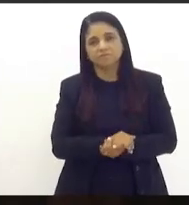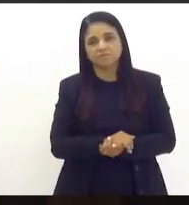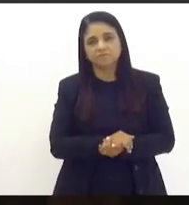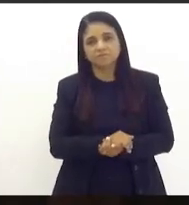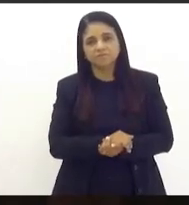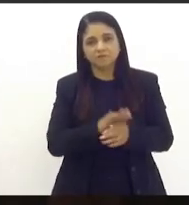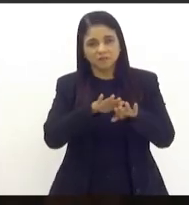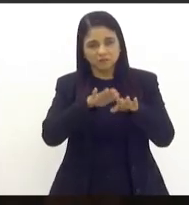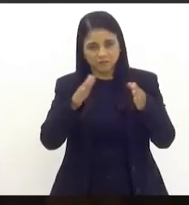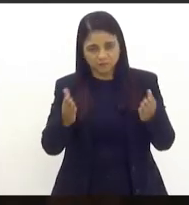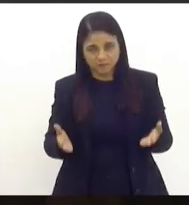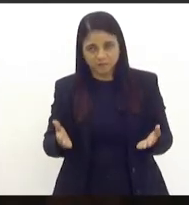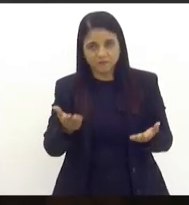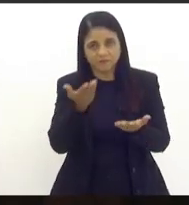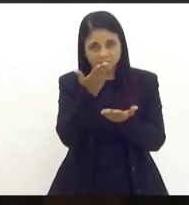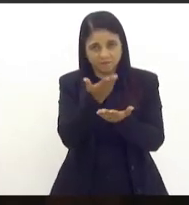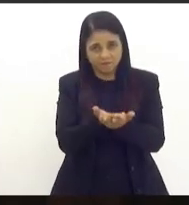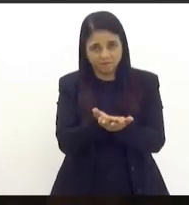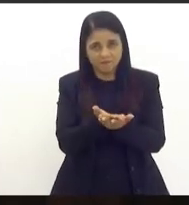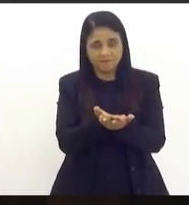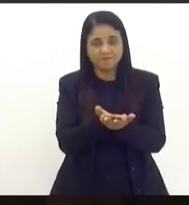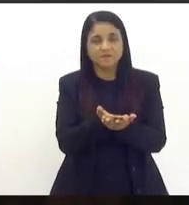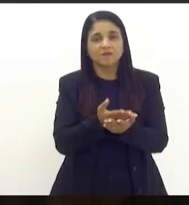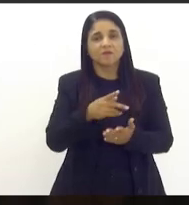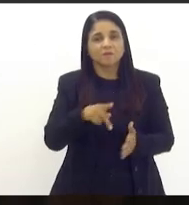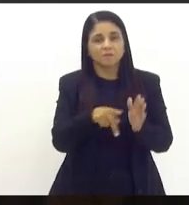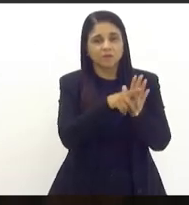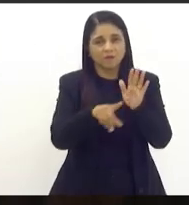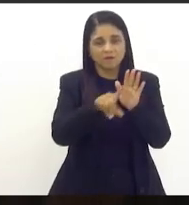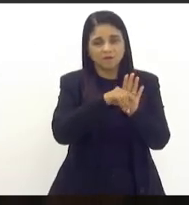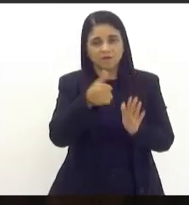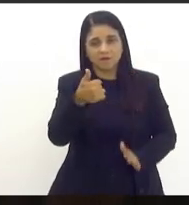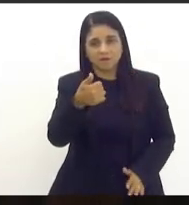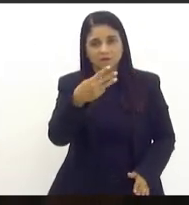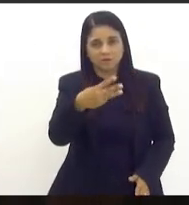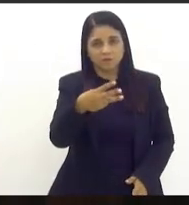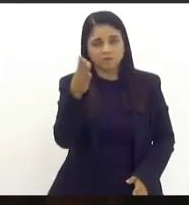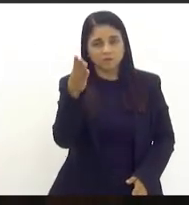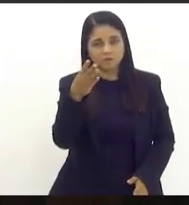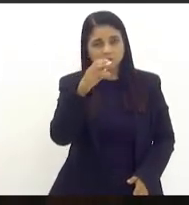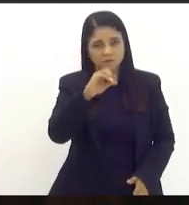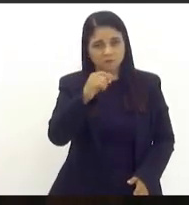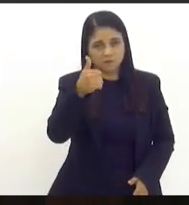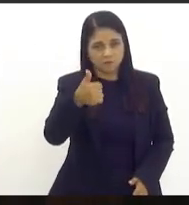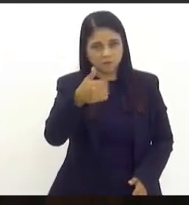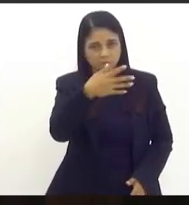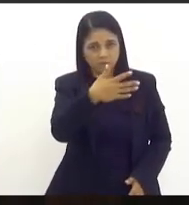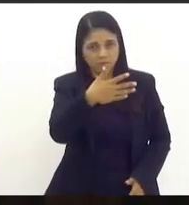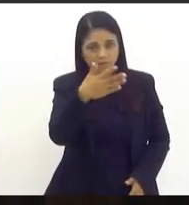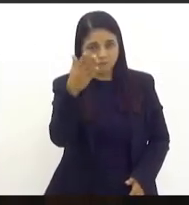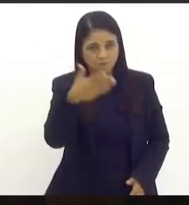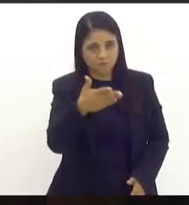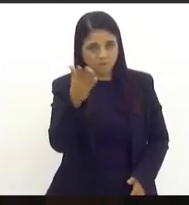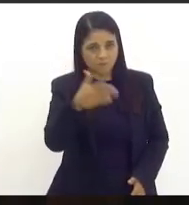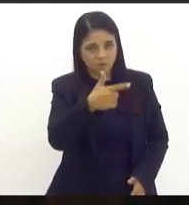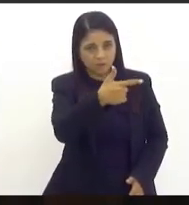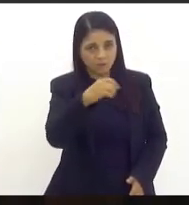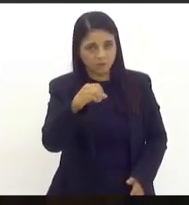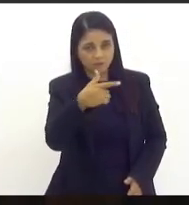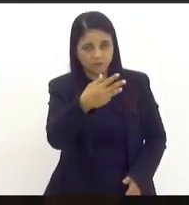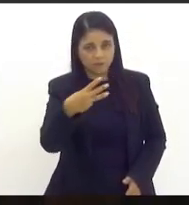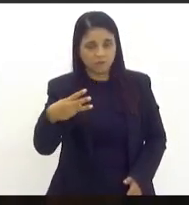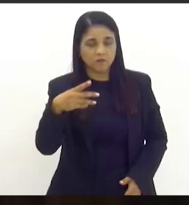a sobremesa o projeto de lei 1401 barra 2023 Deputado